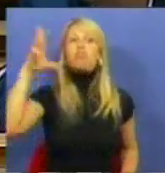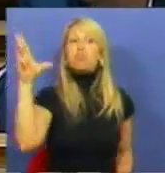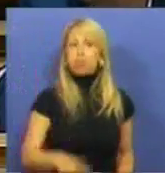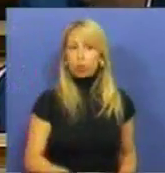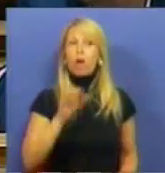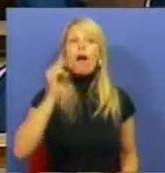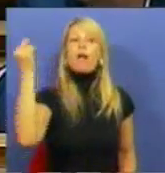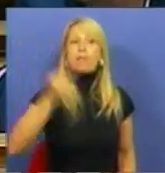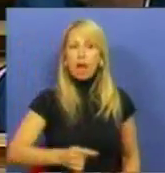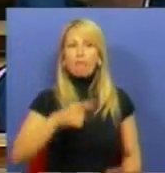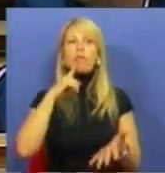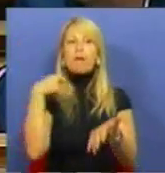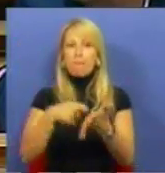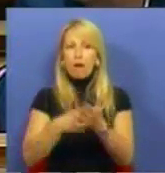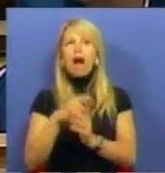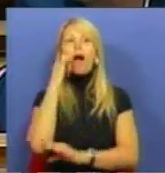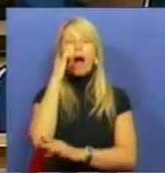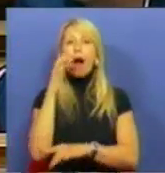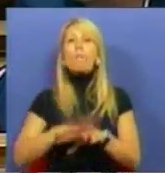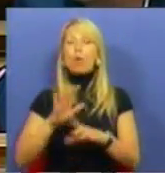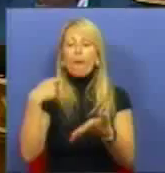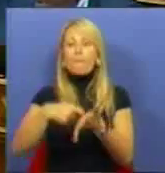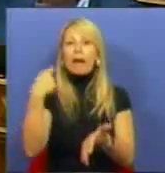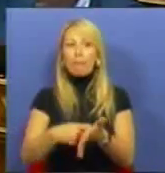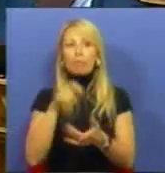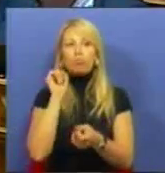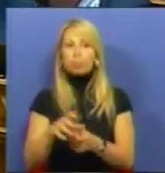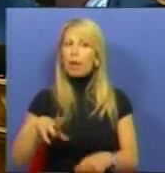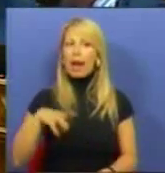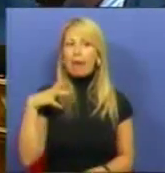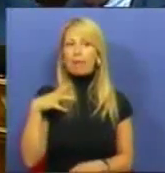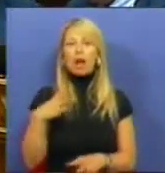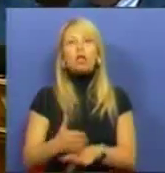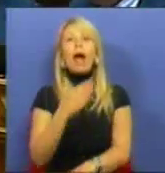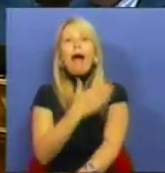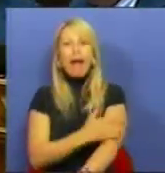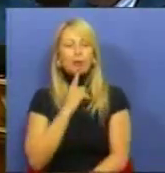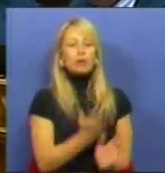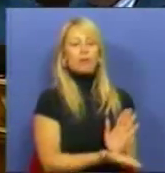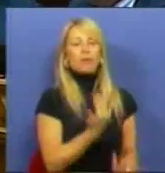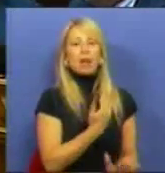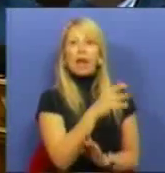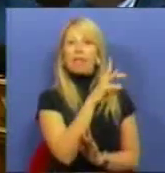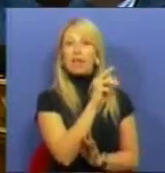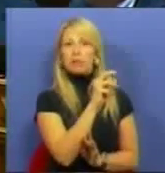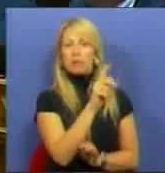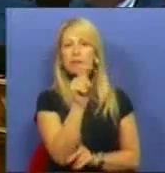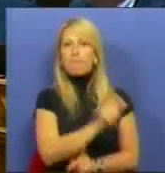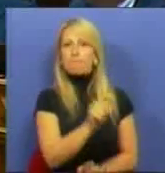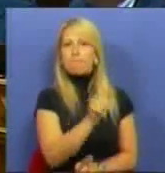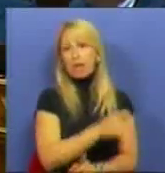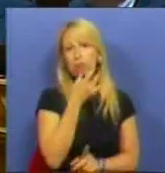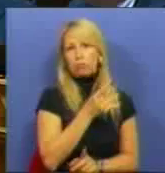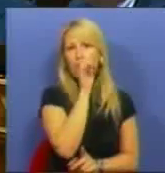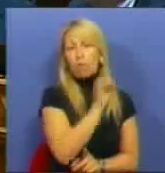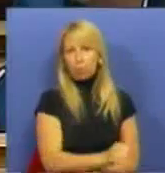agravar a tributação sobre os rendimentos de capitais antes de ir ao 13º mês. É a OCDE, que não é